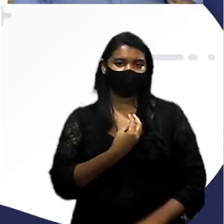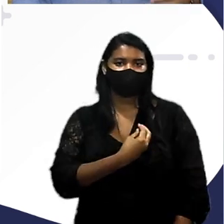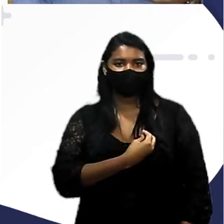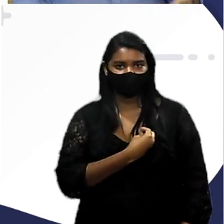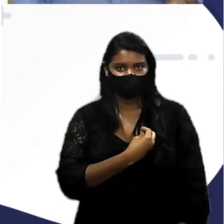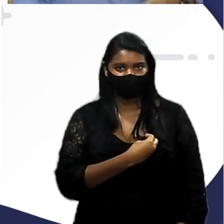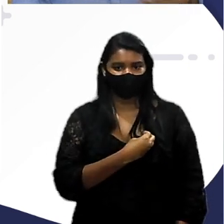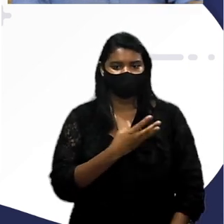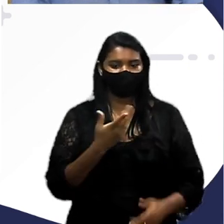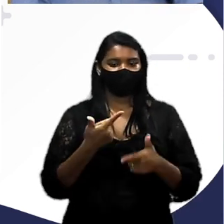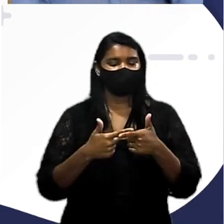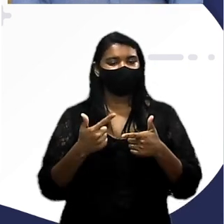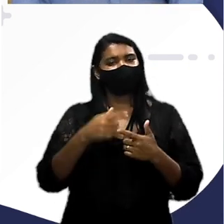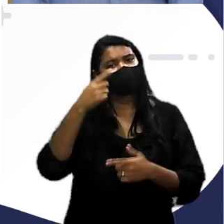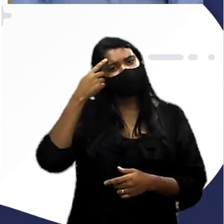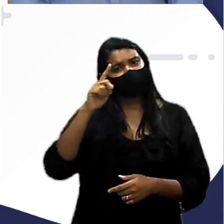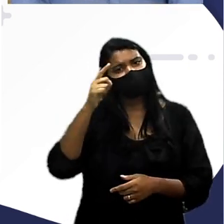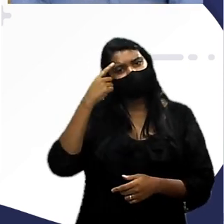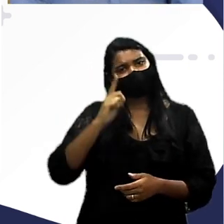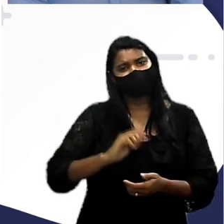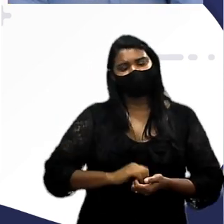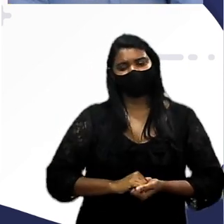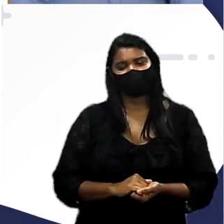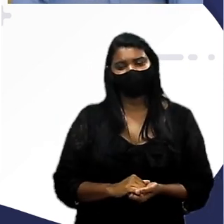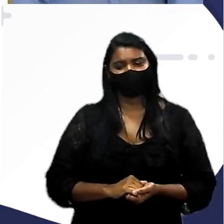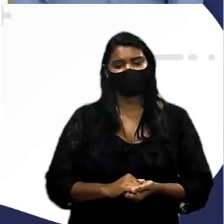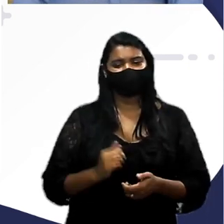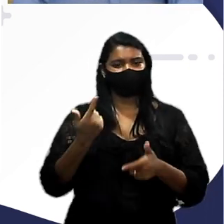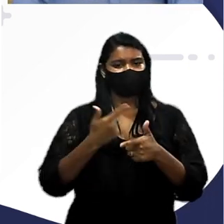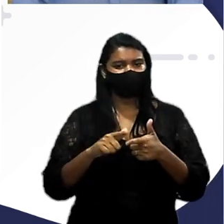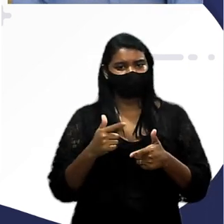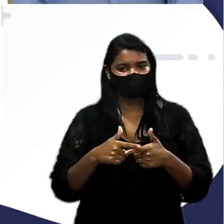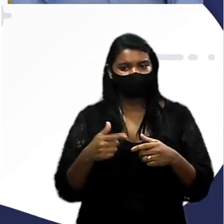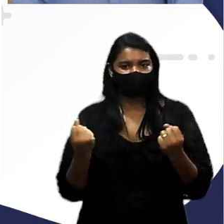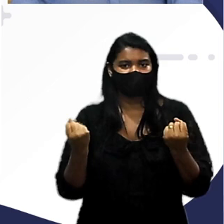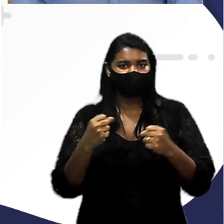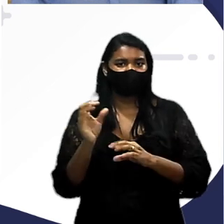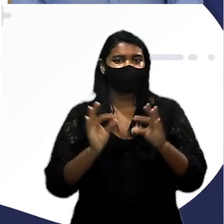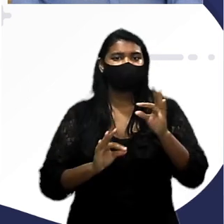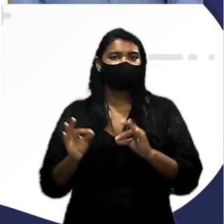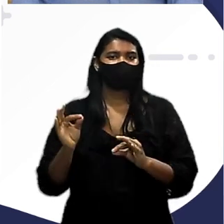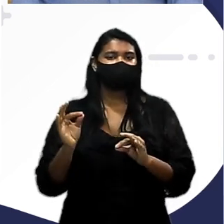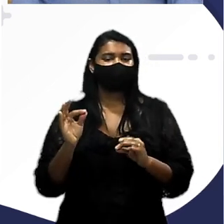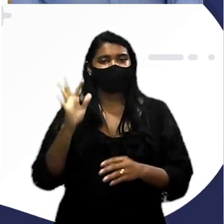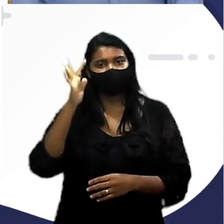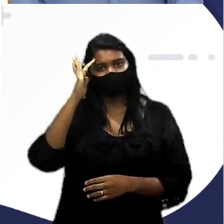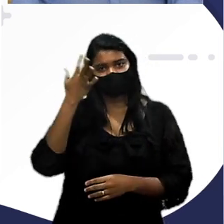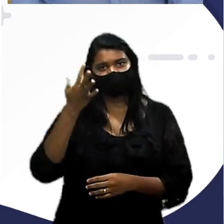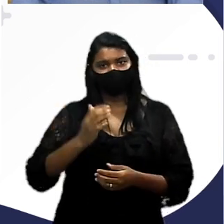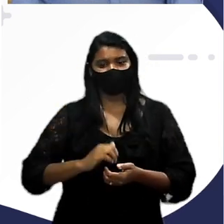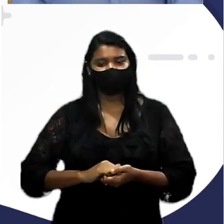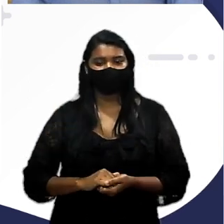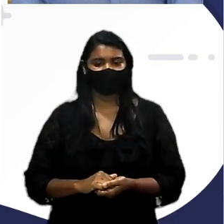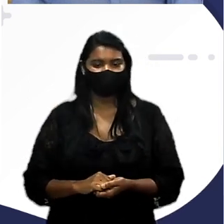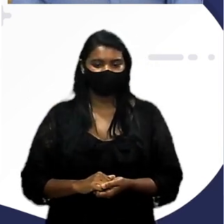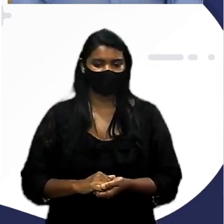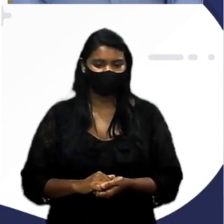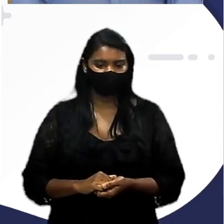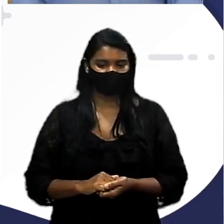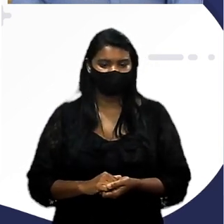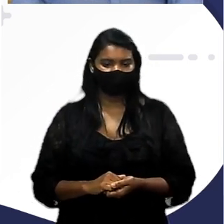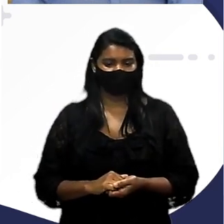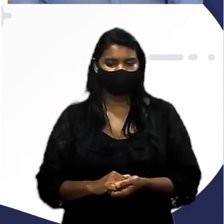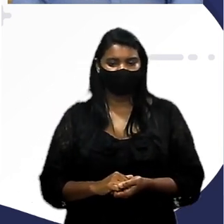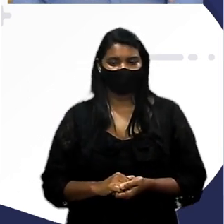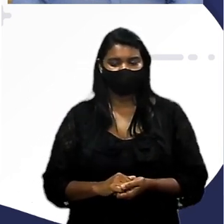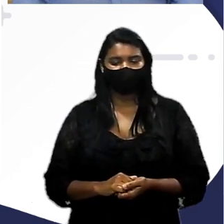vivenciam problemas todos os dias. E são problemas que precisam ser sanados, não é? Então,